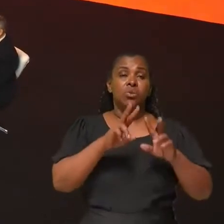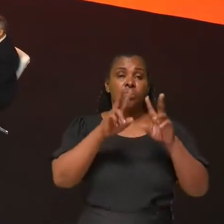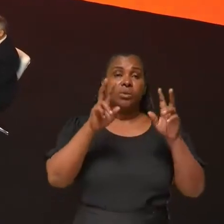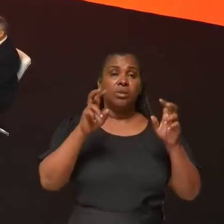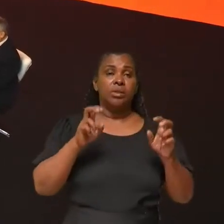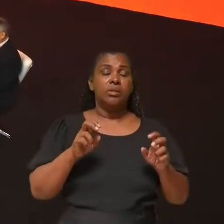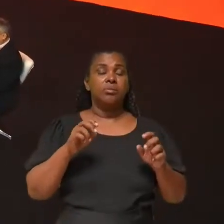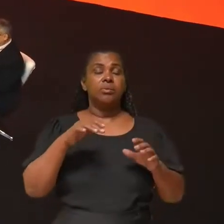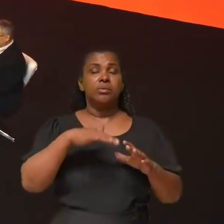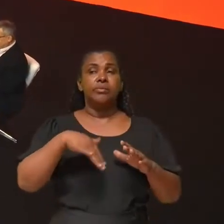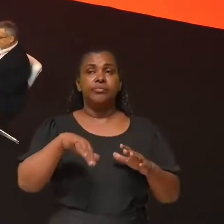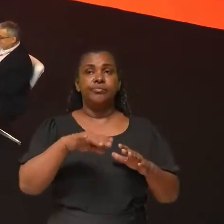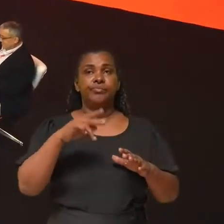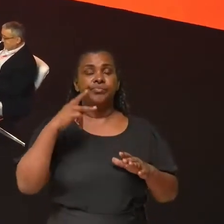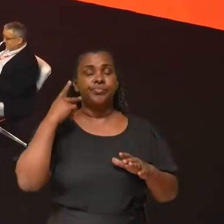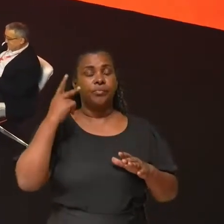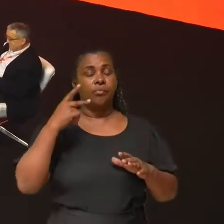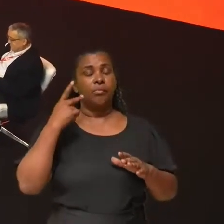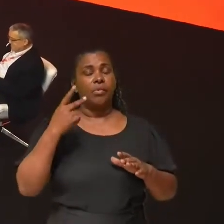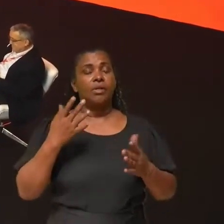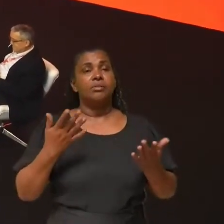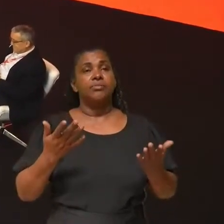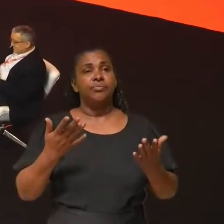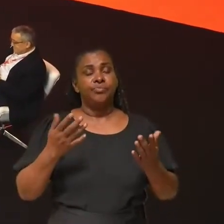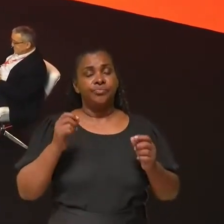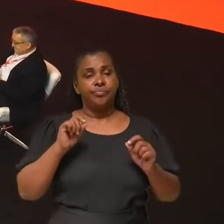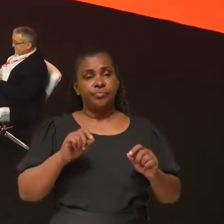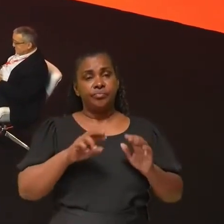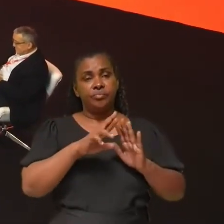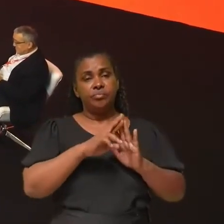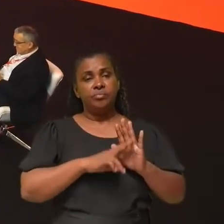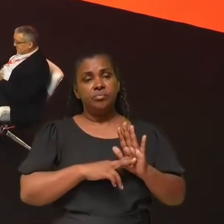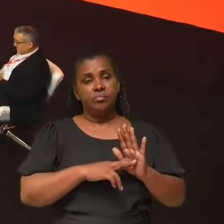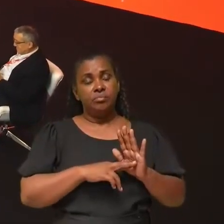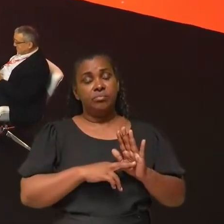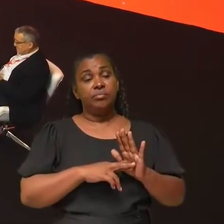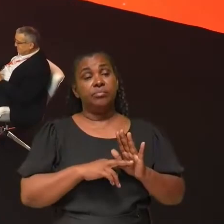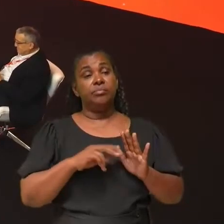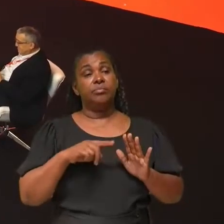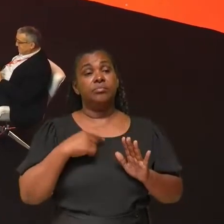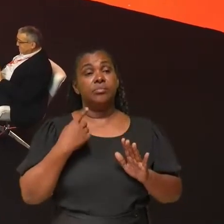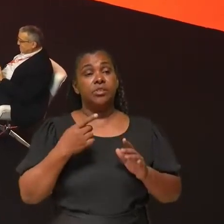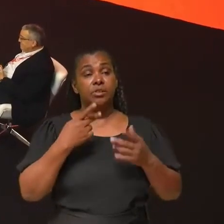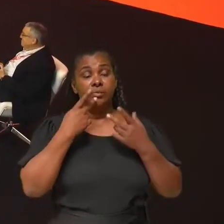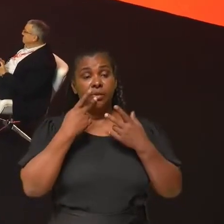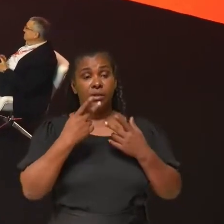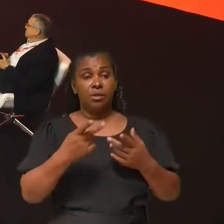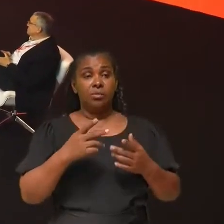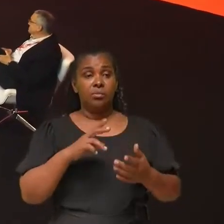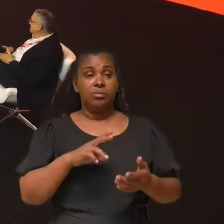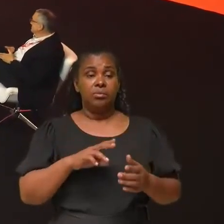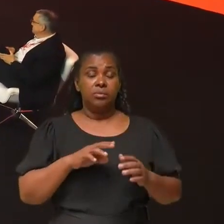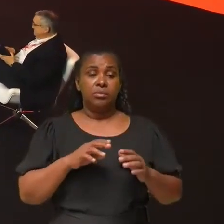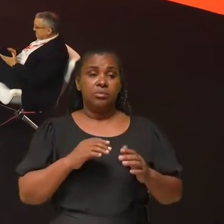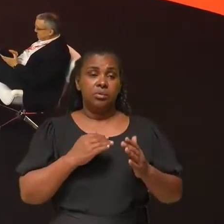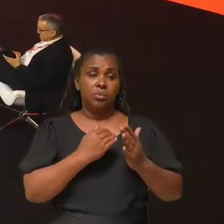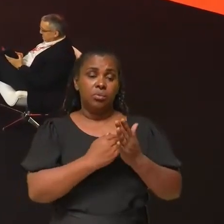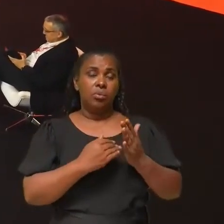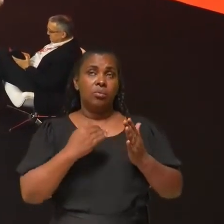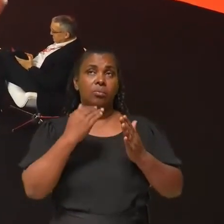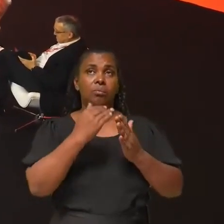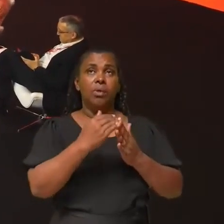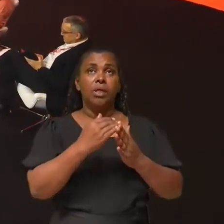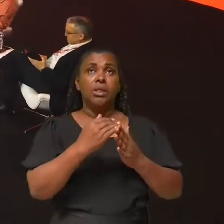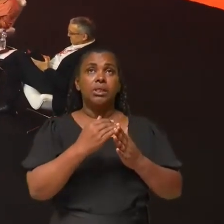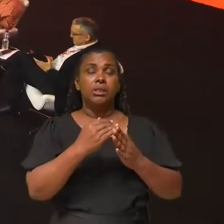que pela regulação. E quando a gente fala desse predomínio da direita nos meios de comunicação, eu queria que a gente